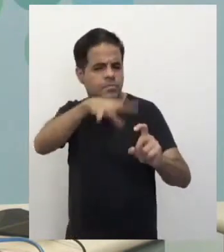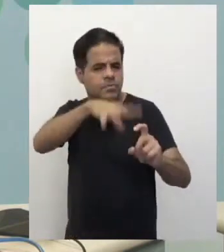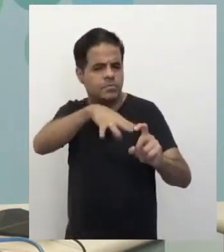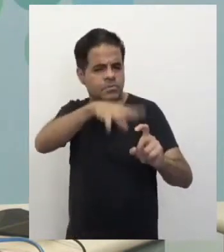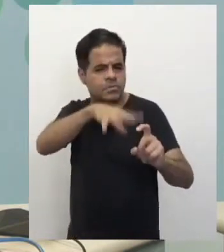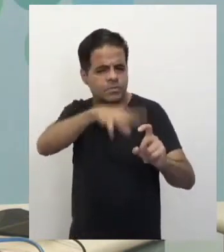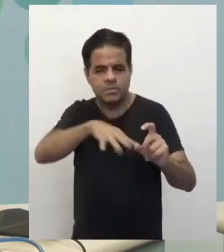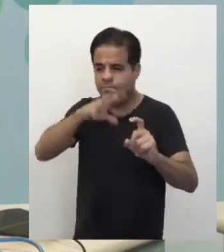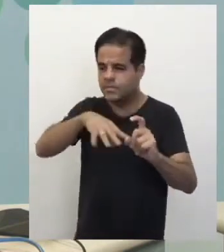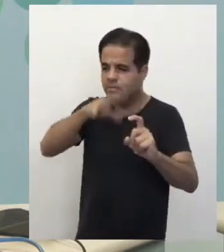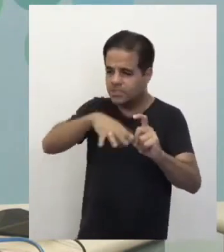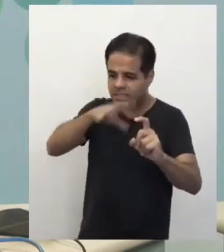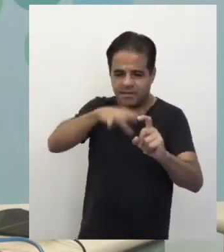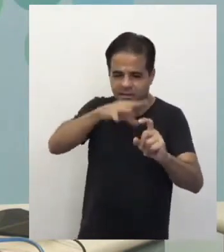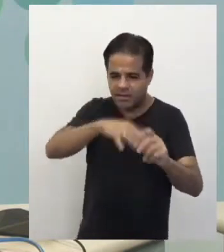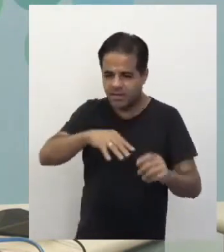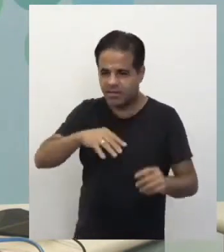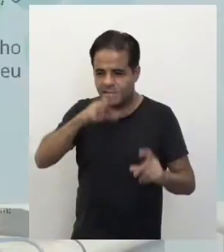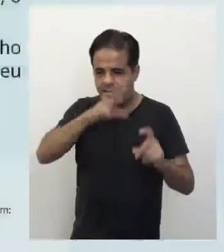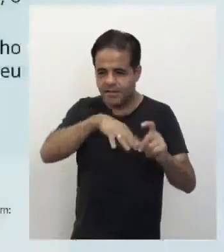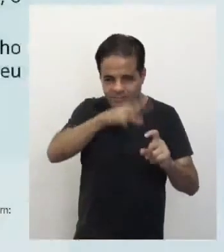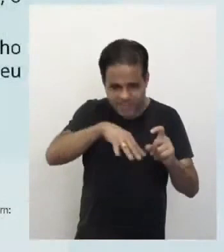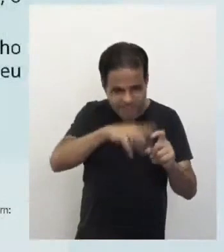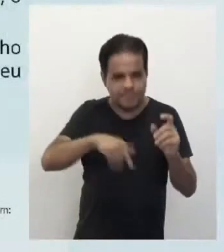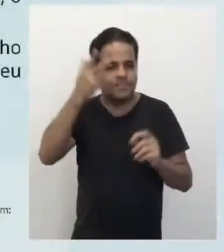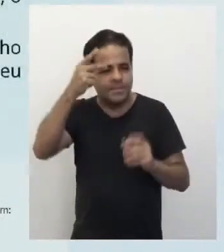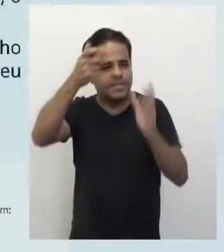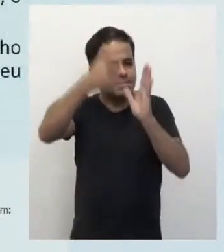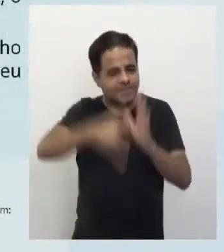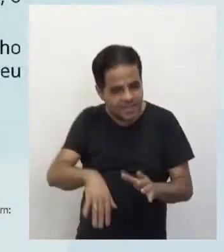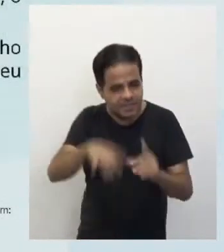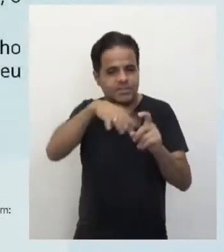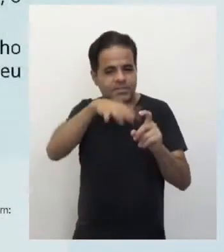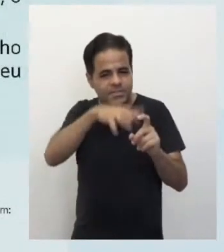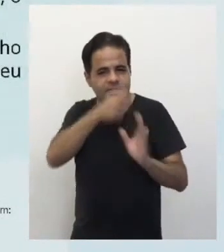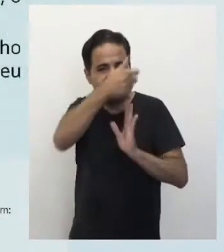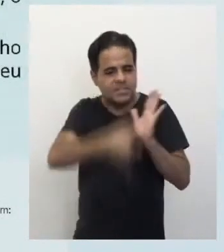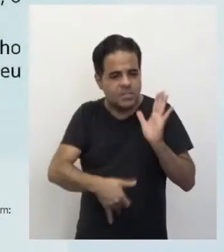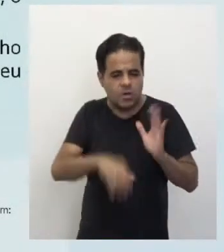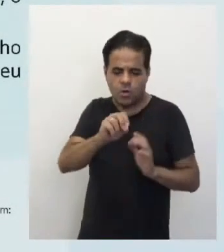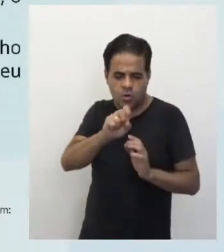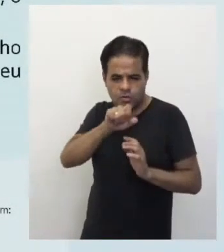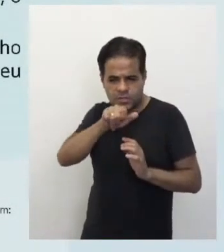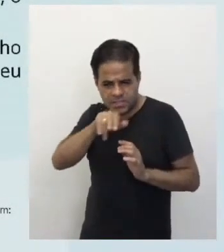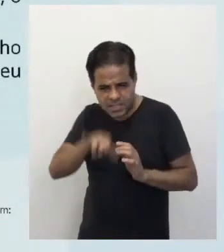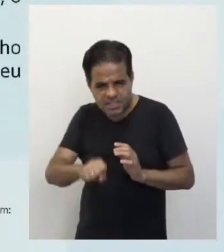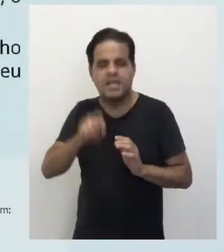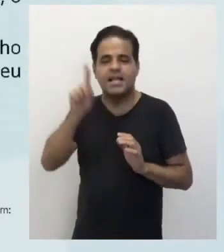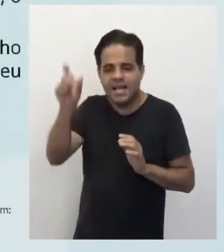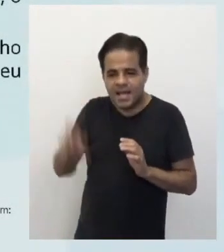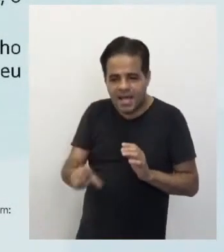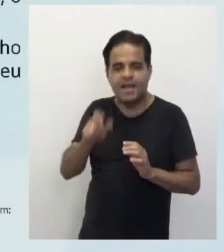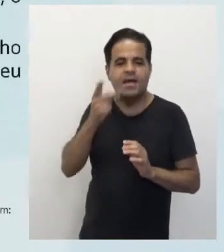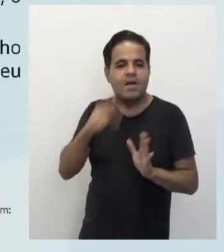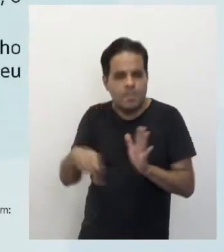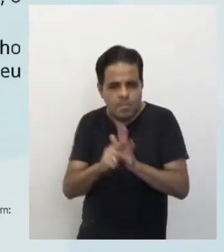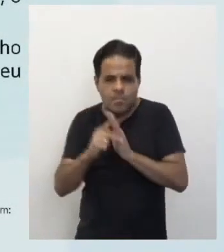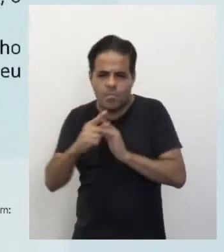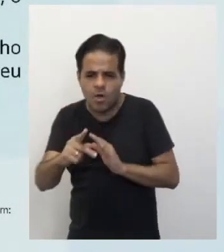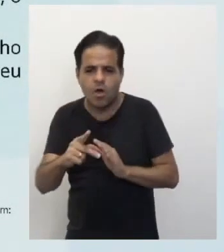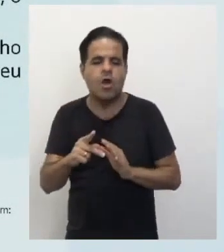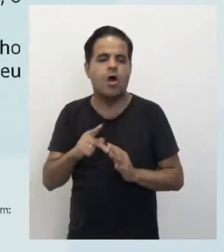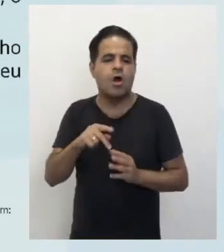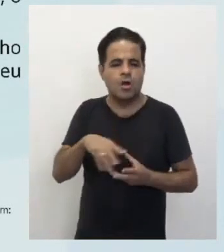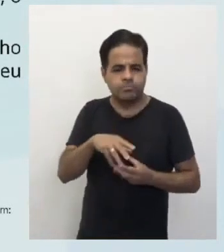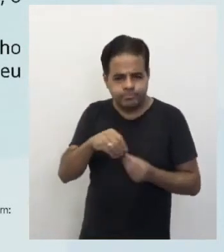esses 3 deuses principais que vão aparecer na tela para vocês, tá? O Osíris, ele era considerado a própria fertilidade